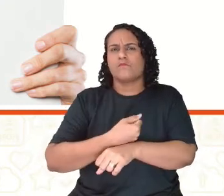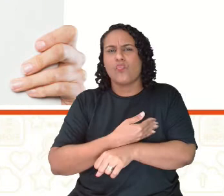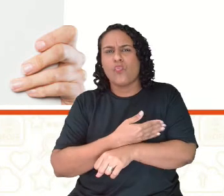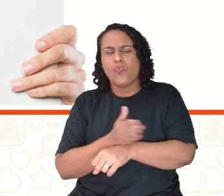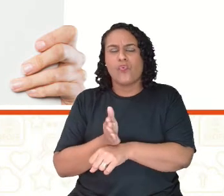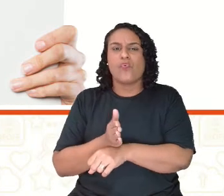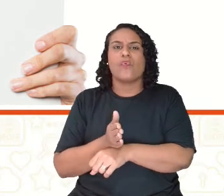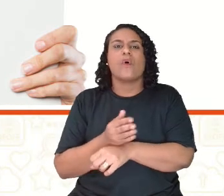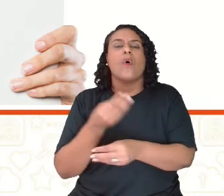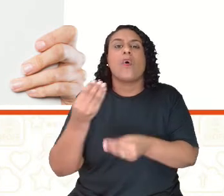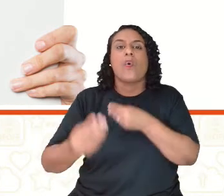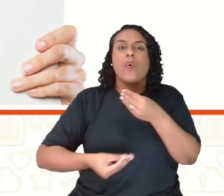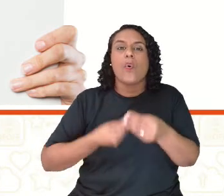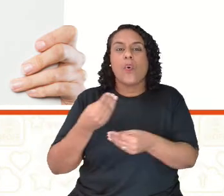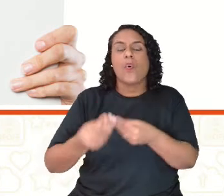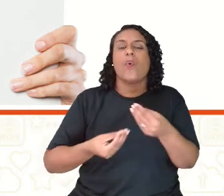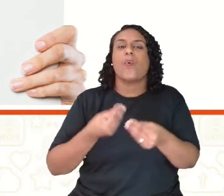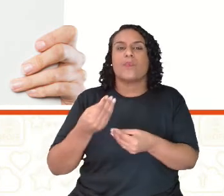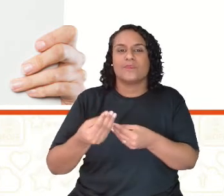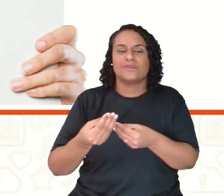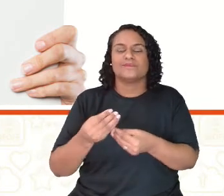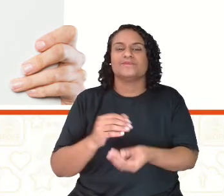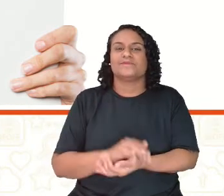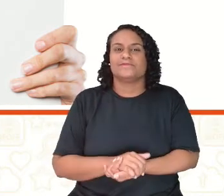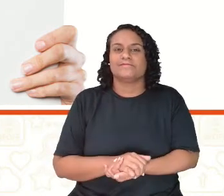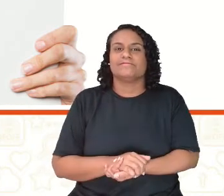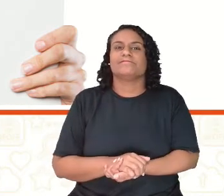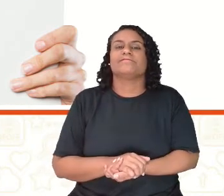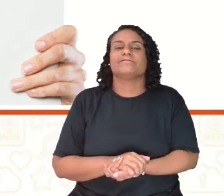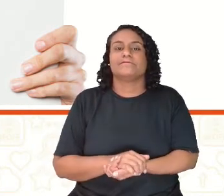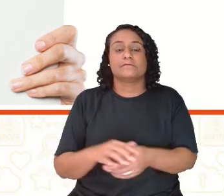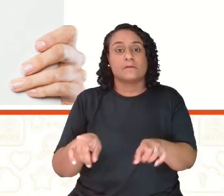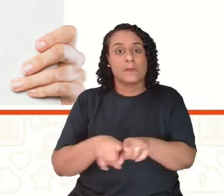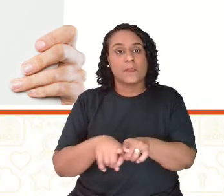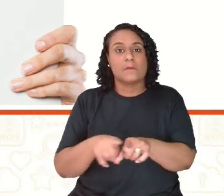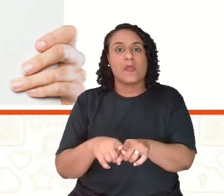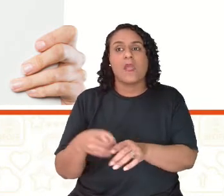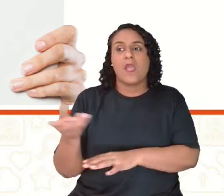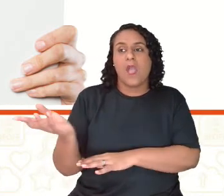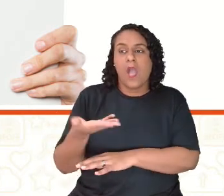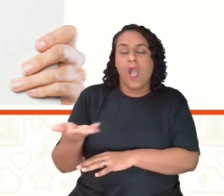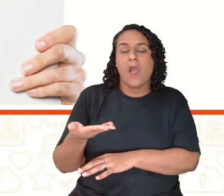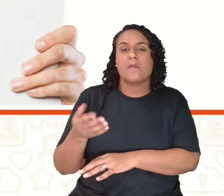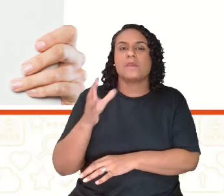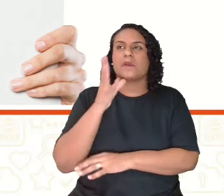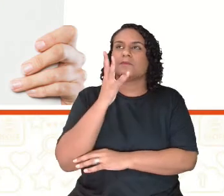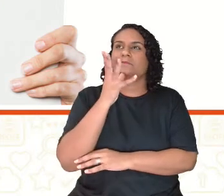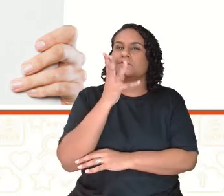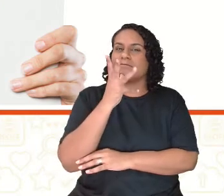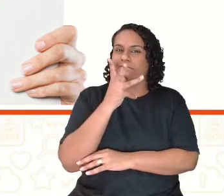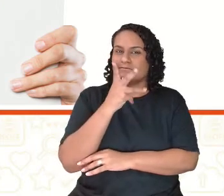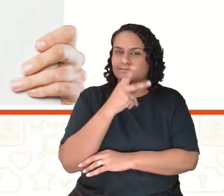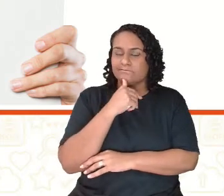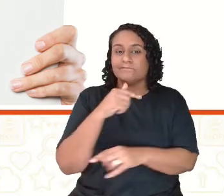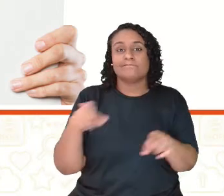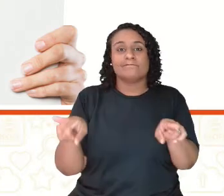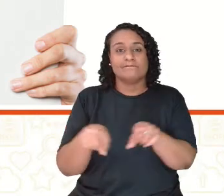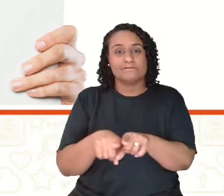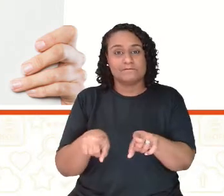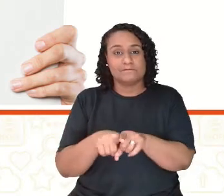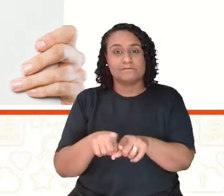ritmo regular e irregular, cadência, que é rápida e lenta, da